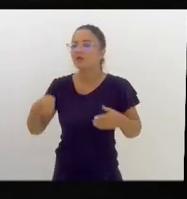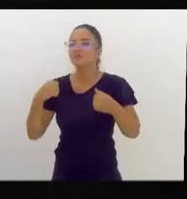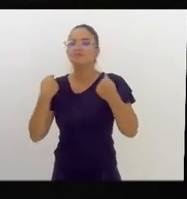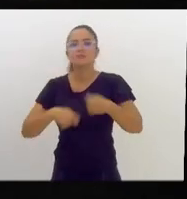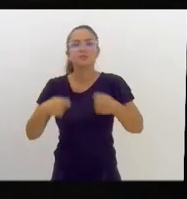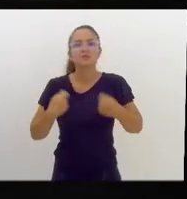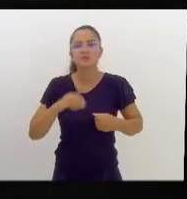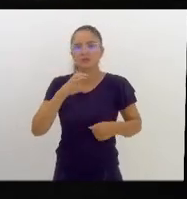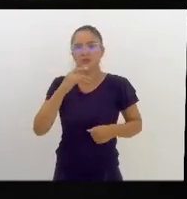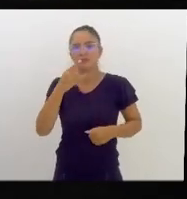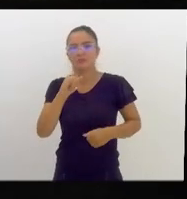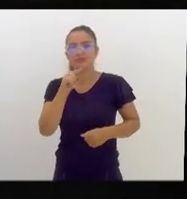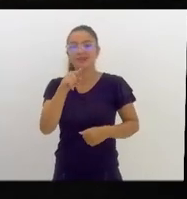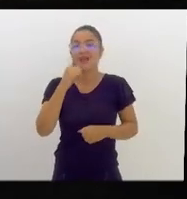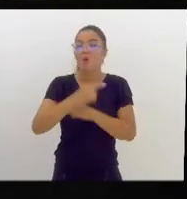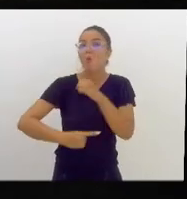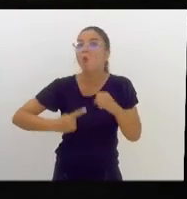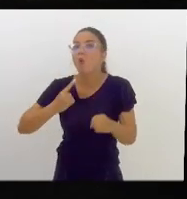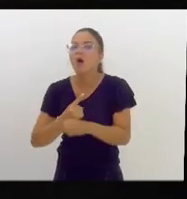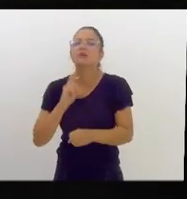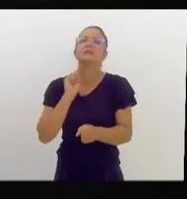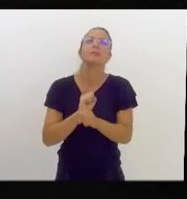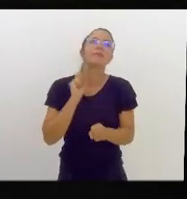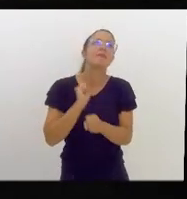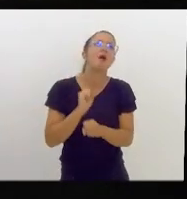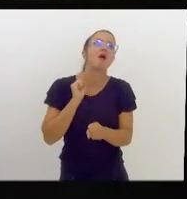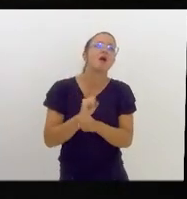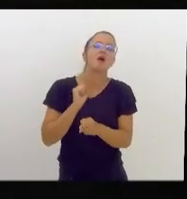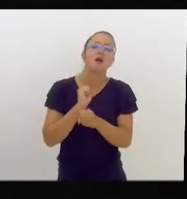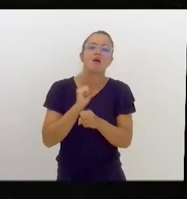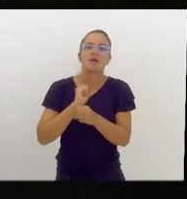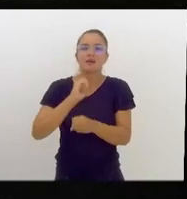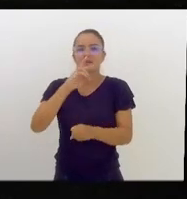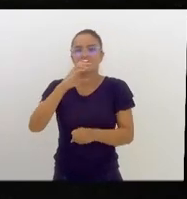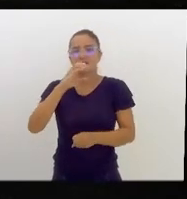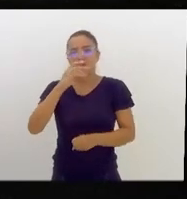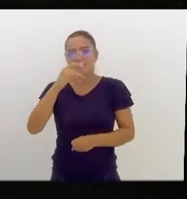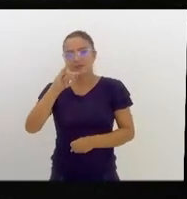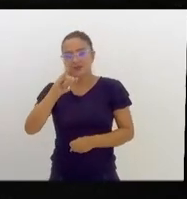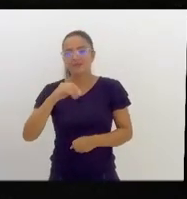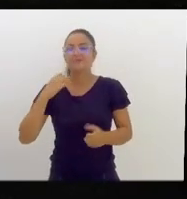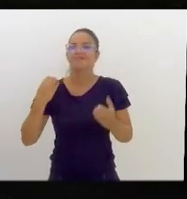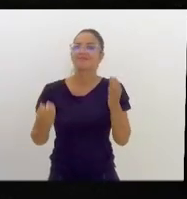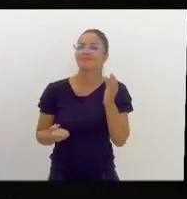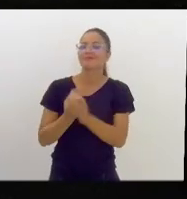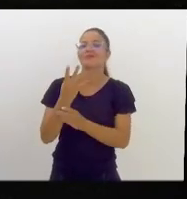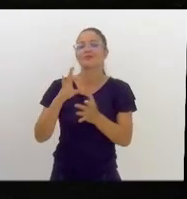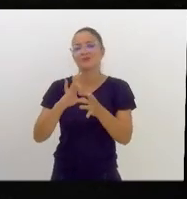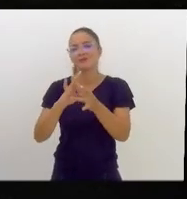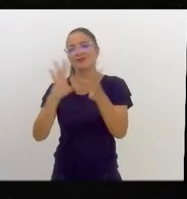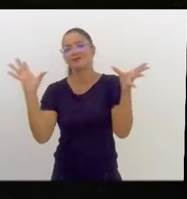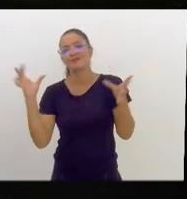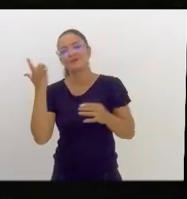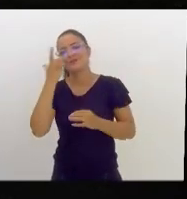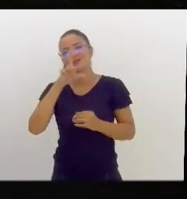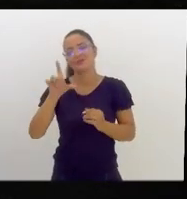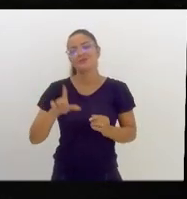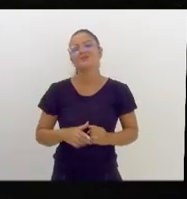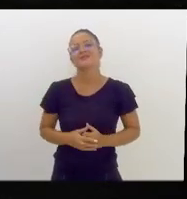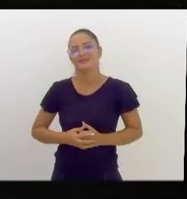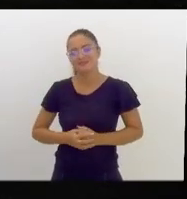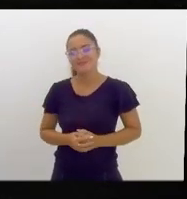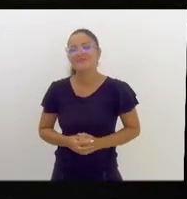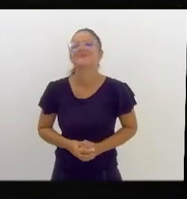na qual ela esperou um ano para que essa CPI fosse autorizada a ter a sua